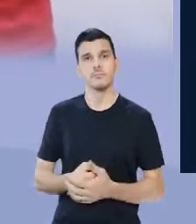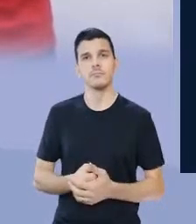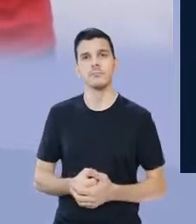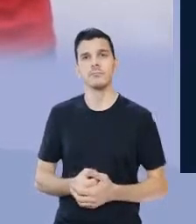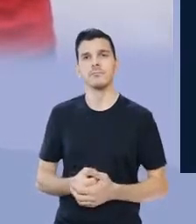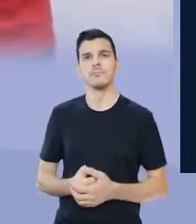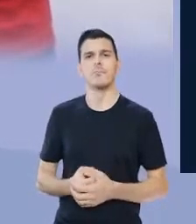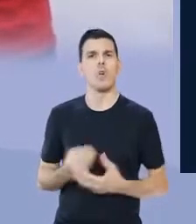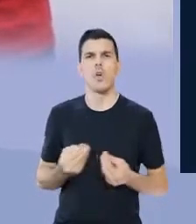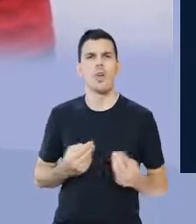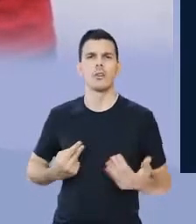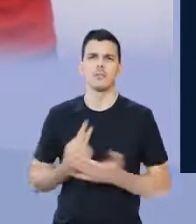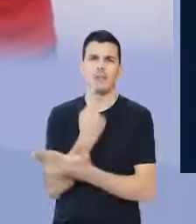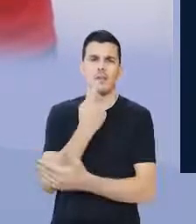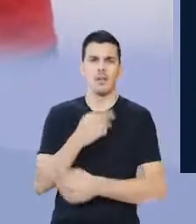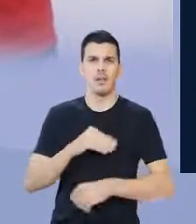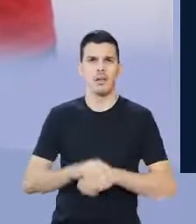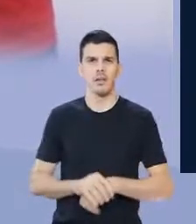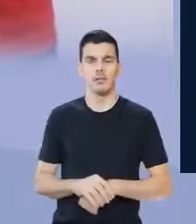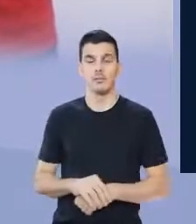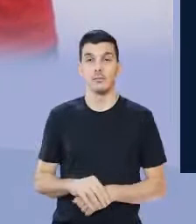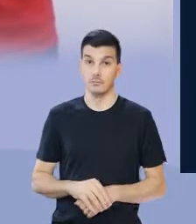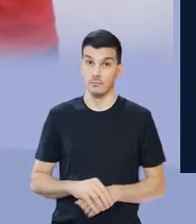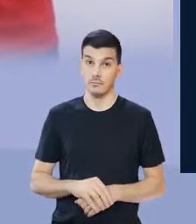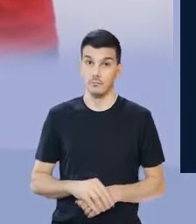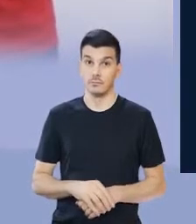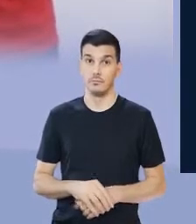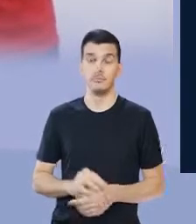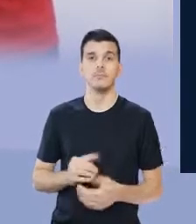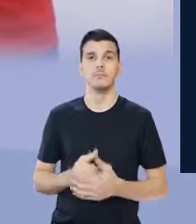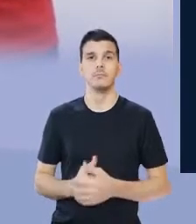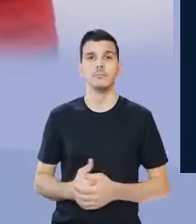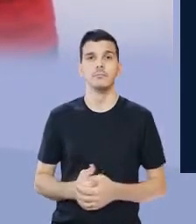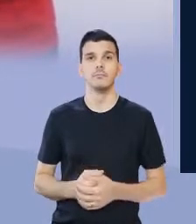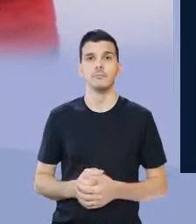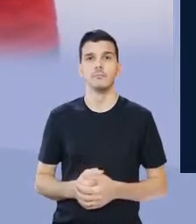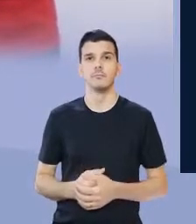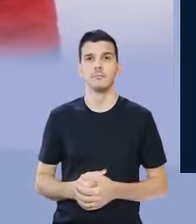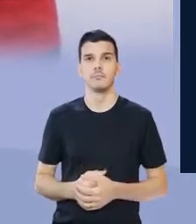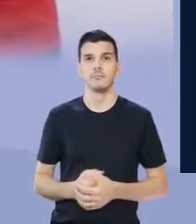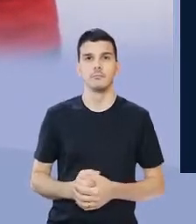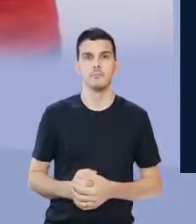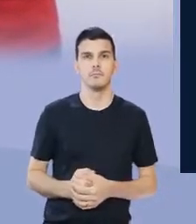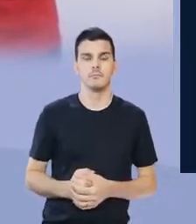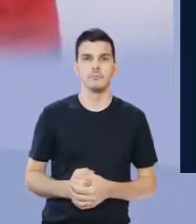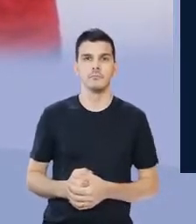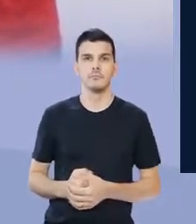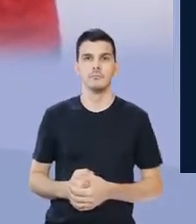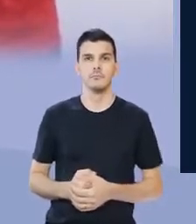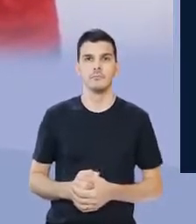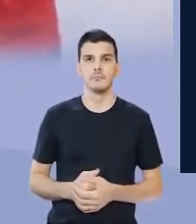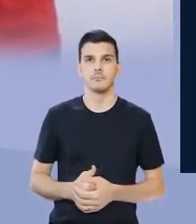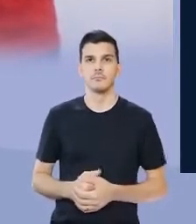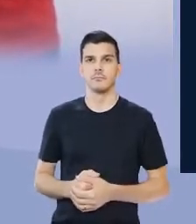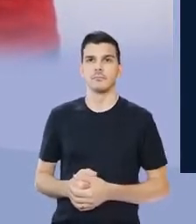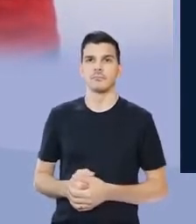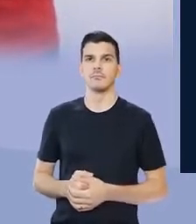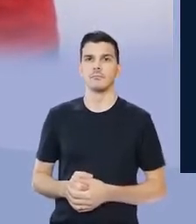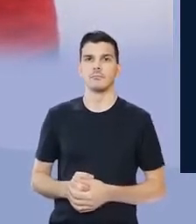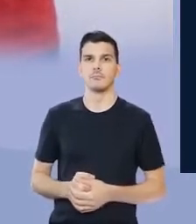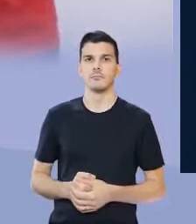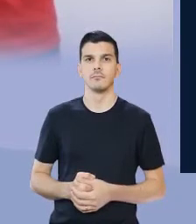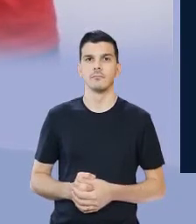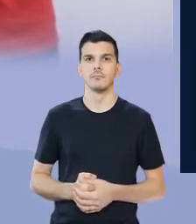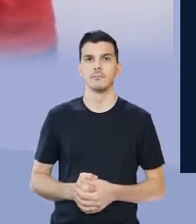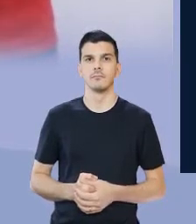aconteceu? Né? In the first place é assim. E aí? Né? Primeiro, não é? Primeiro, como é que esse problema aconteceu? Come